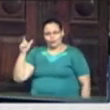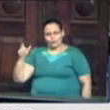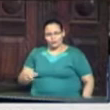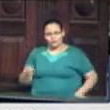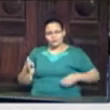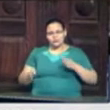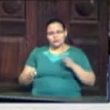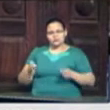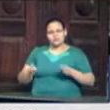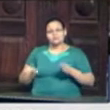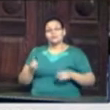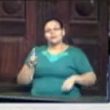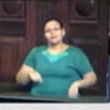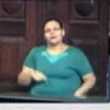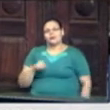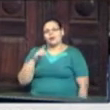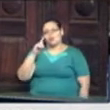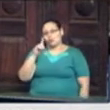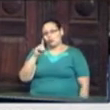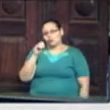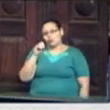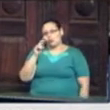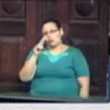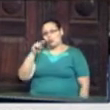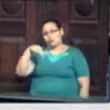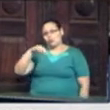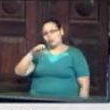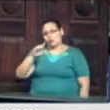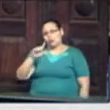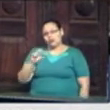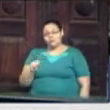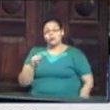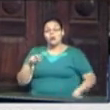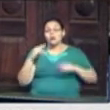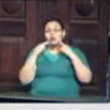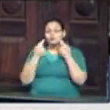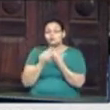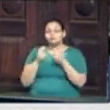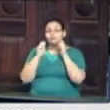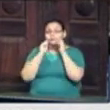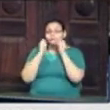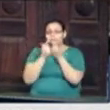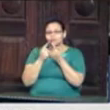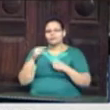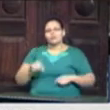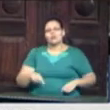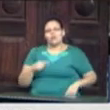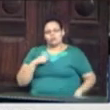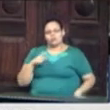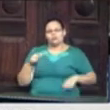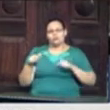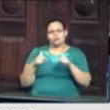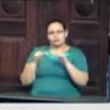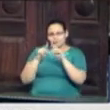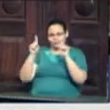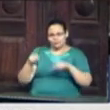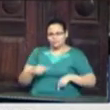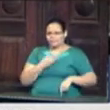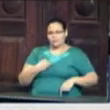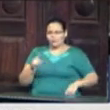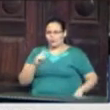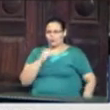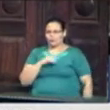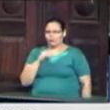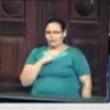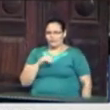Francisco Dornelles, numa reunião com essa casa, quando ele disse que servidor que trabalha e não